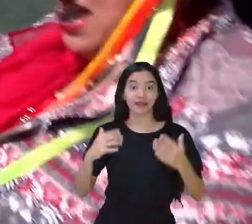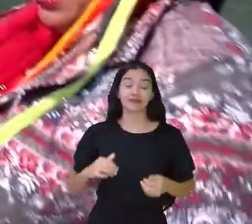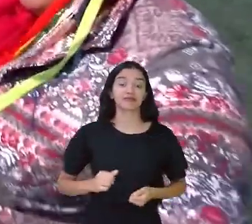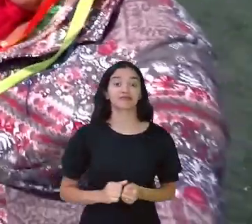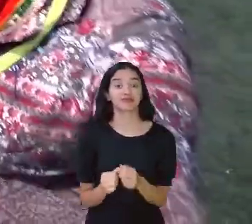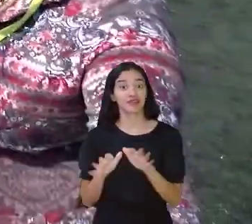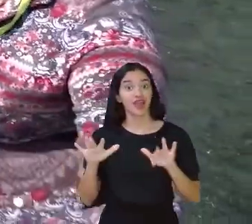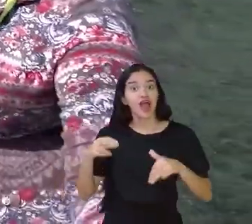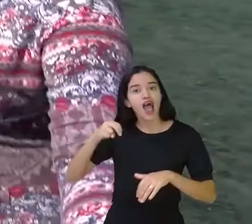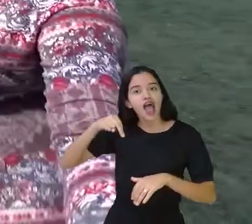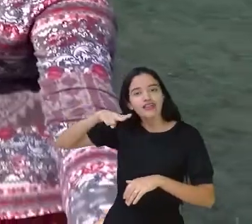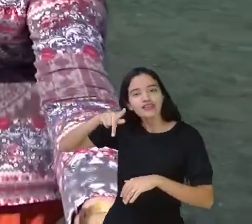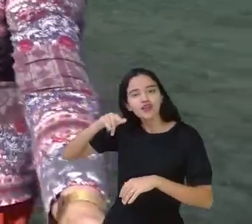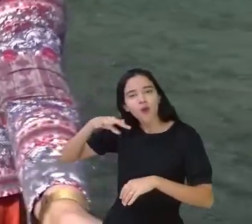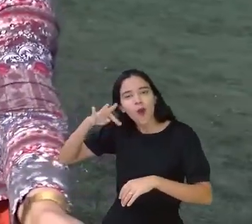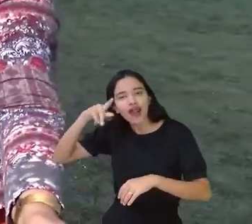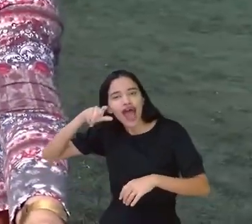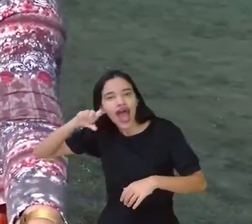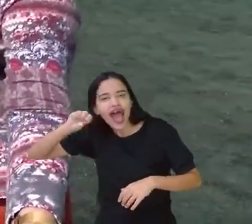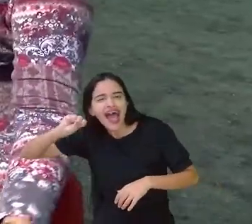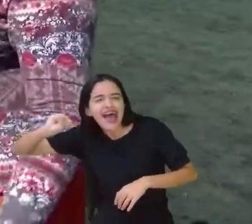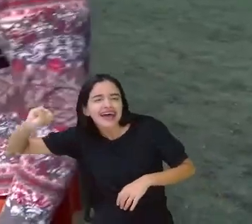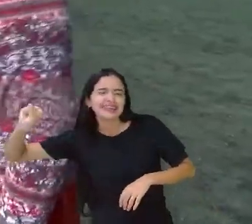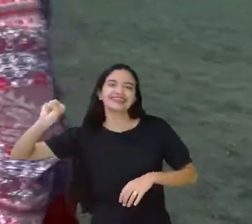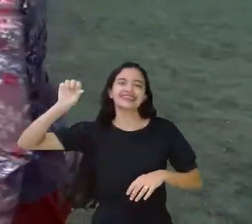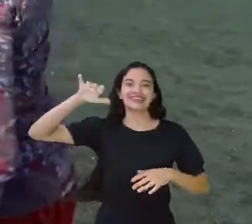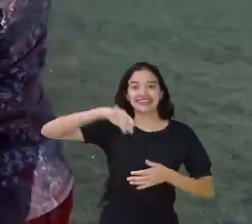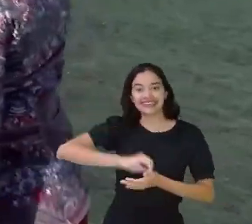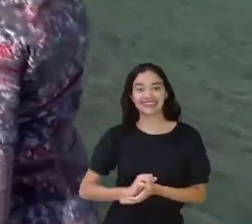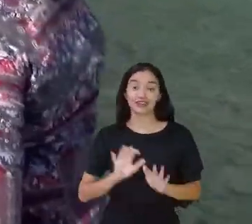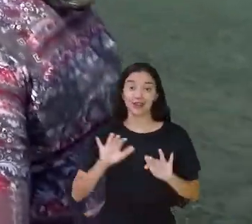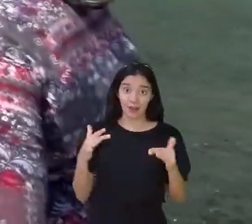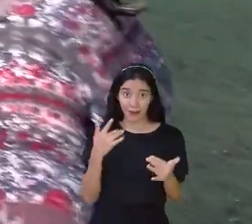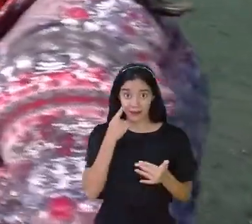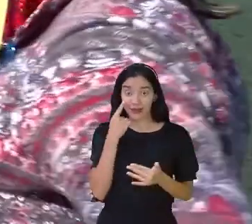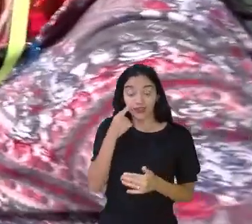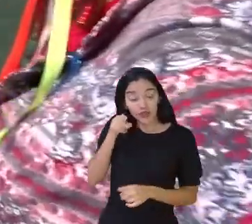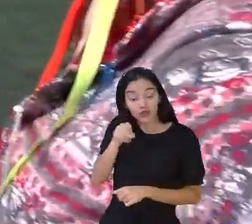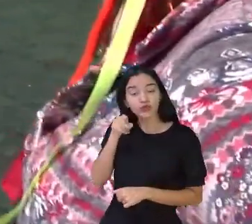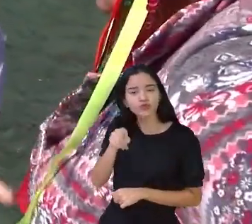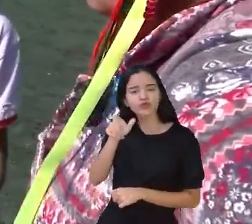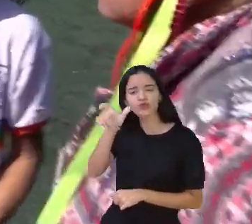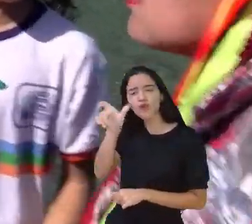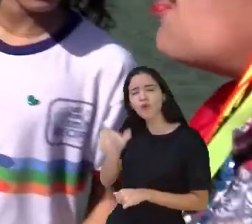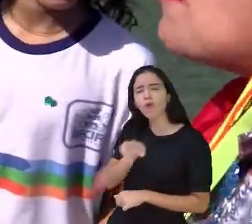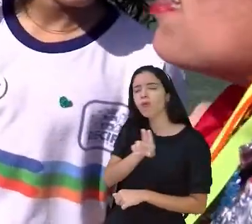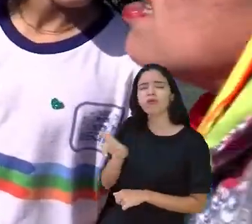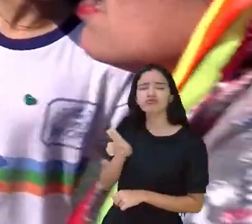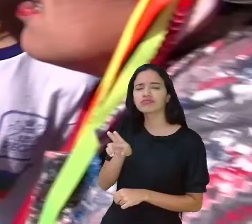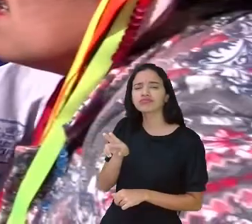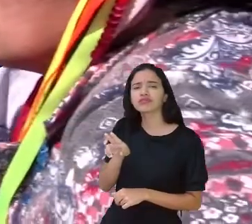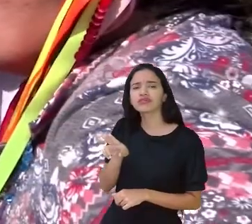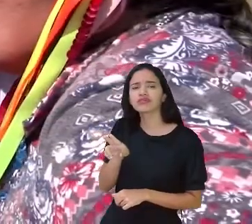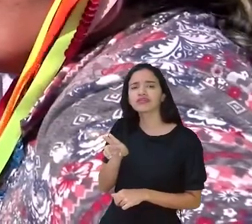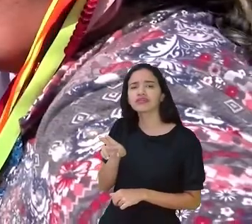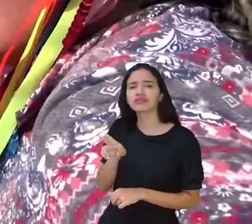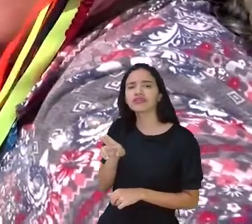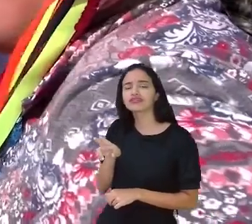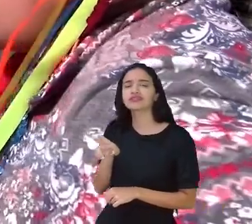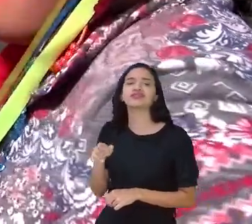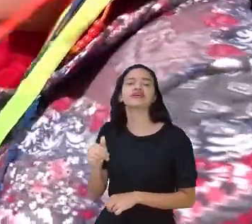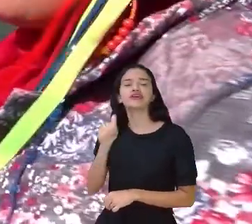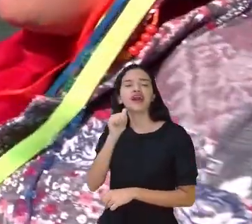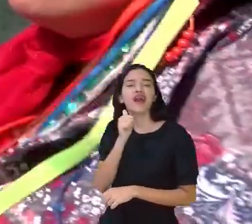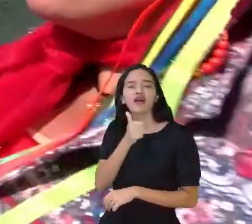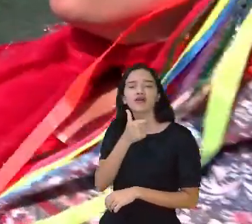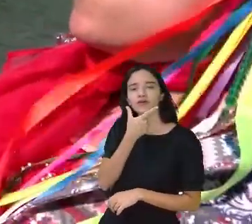Marieta. Nicolás! E tu, e tu? Ruth da Silva Alves. Como? Ruth da Silva